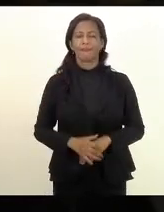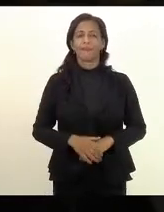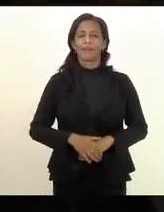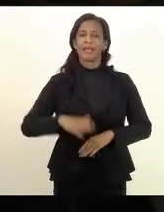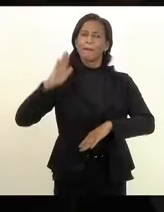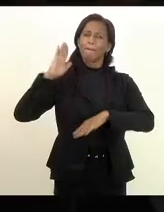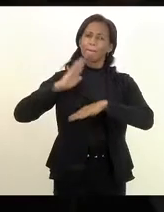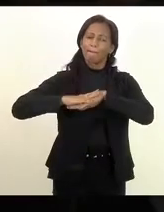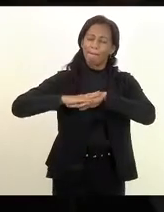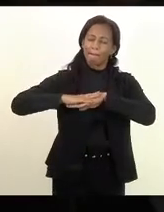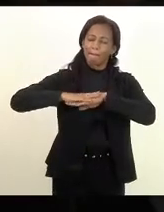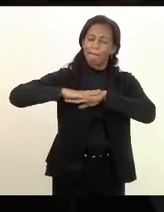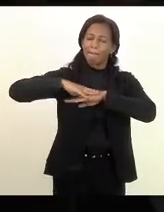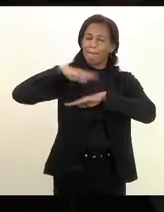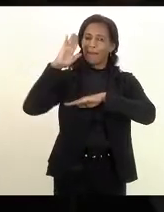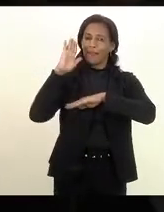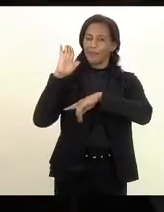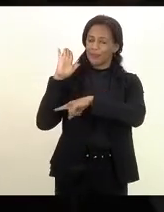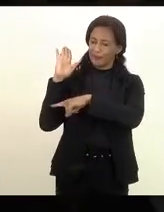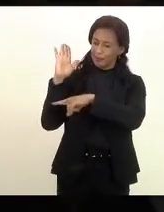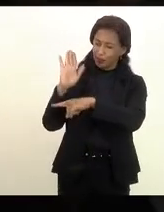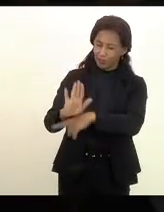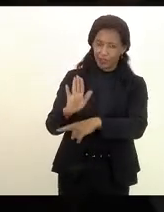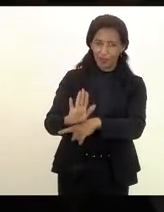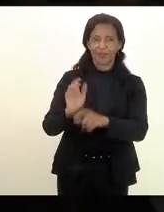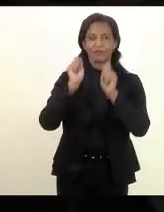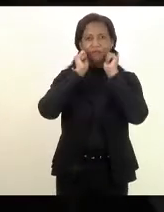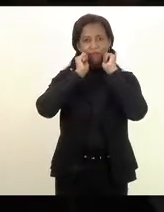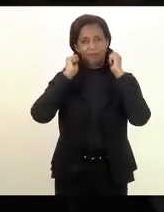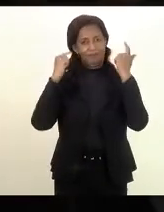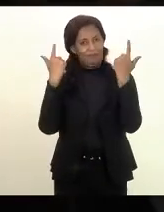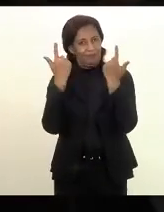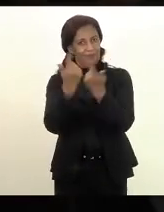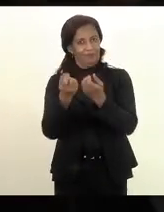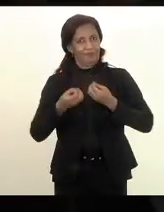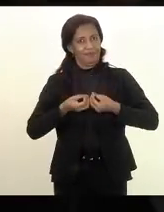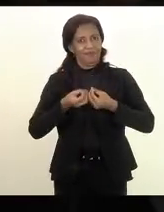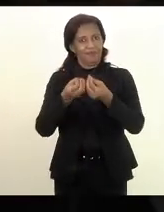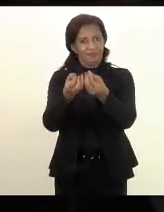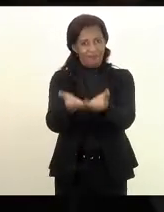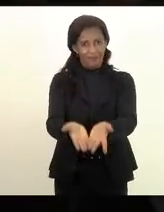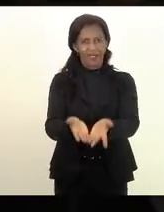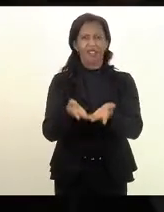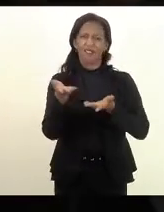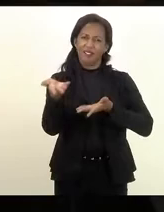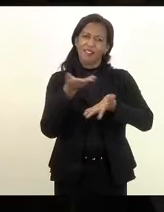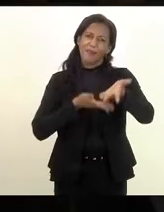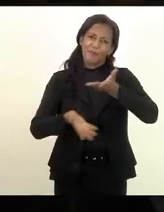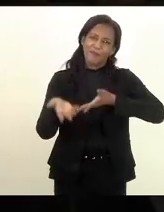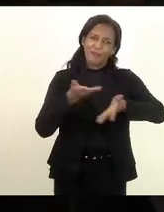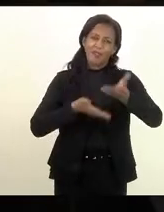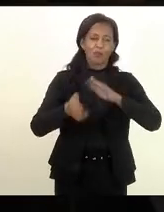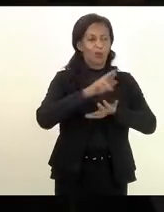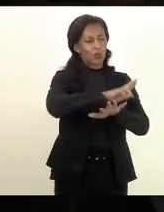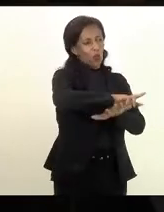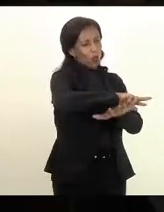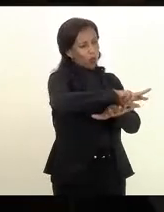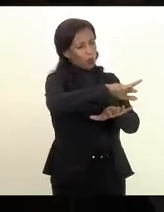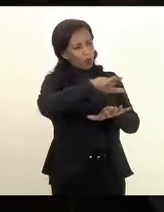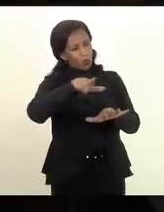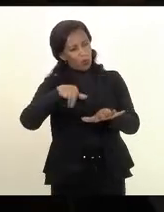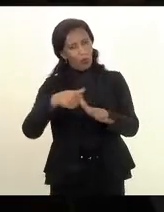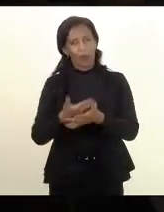contribuição que a Assembleia Legislativa oferece nesse último período e vossa excelência tem participado de várias delas